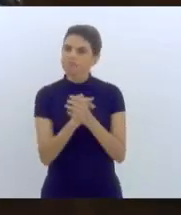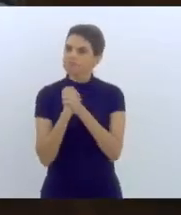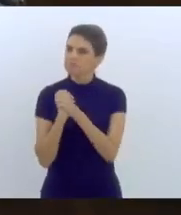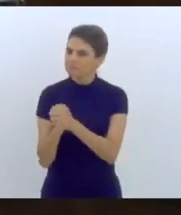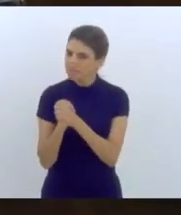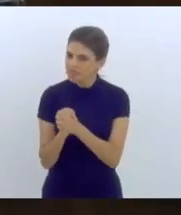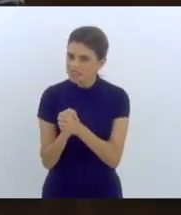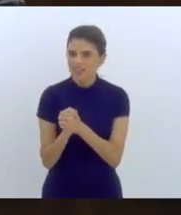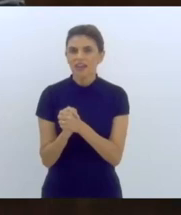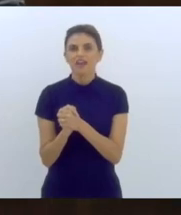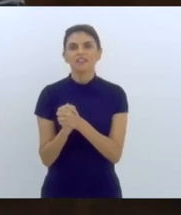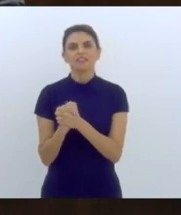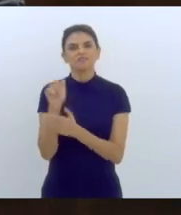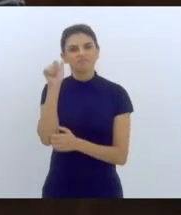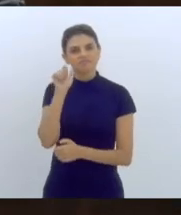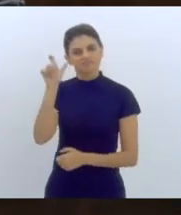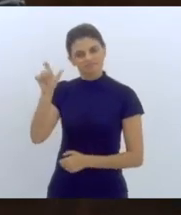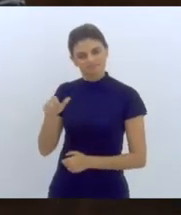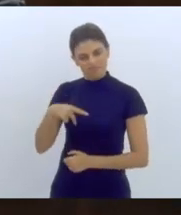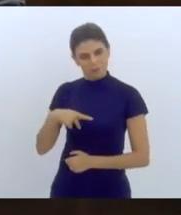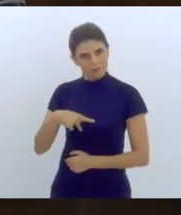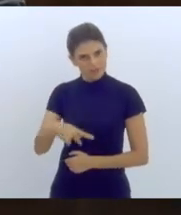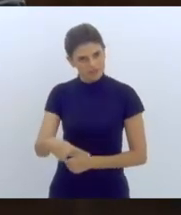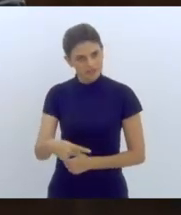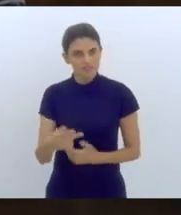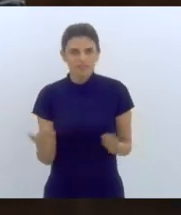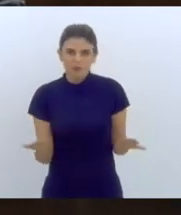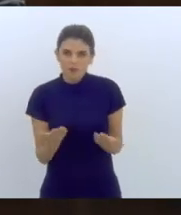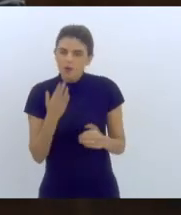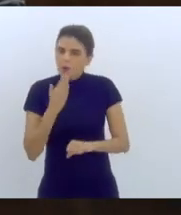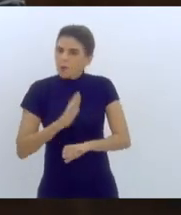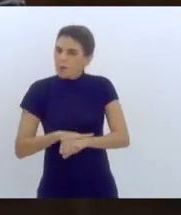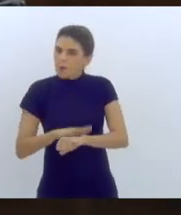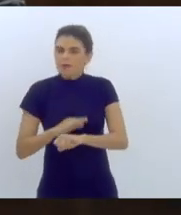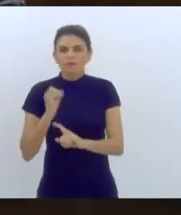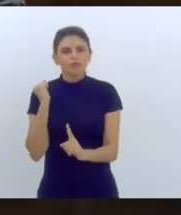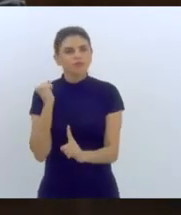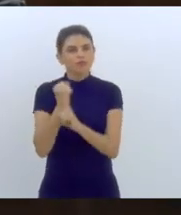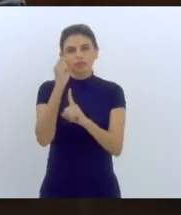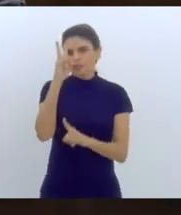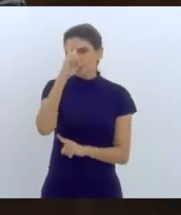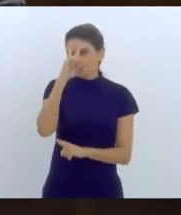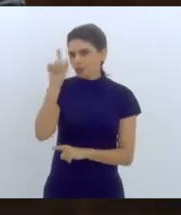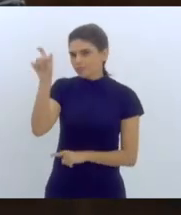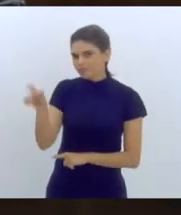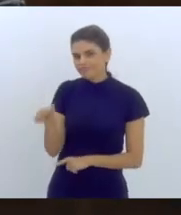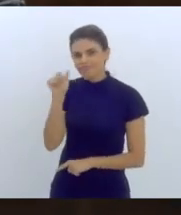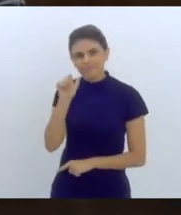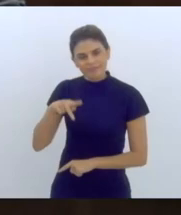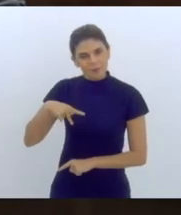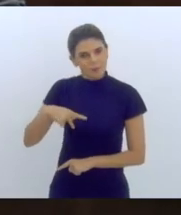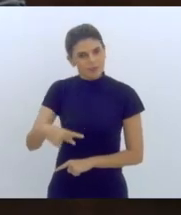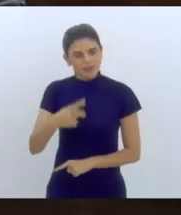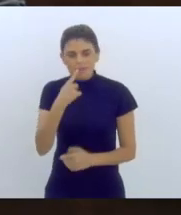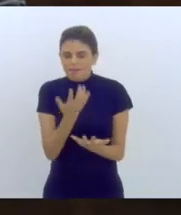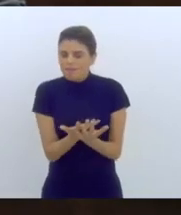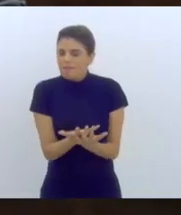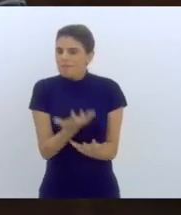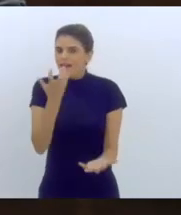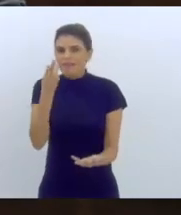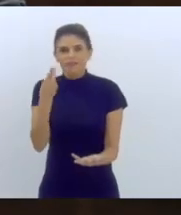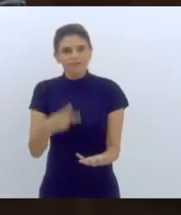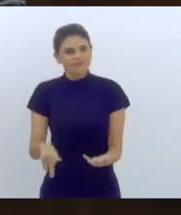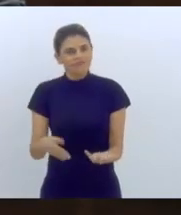parabenizá-la por estar presidindo essa sessão. Sem dúvida nenhuma, é um momento histórico e a sua presidência engrandece esse